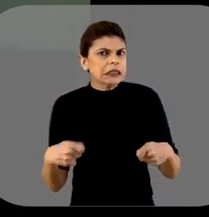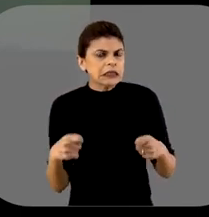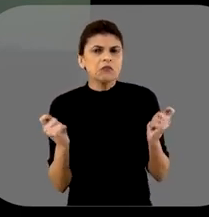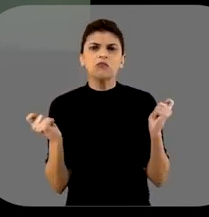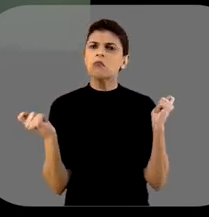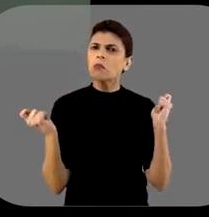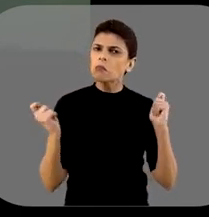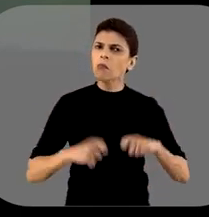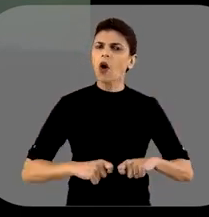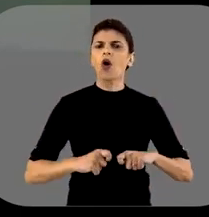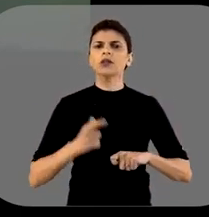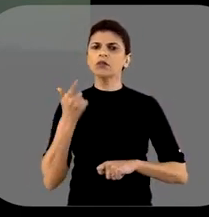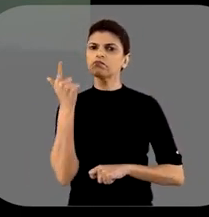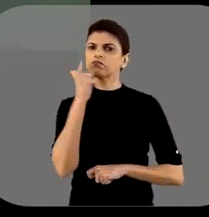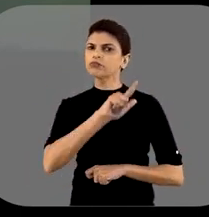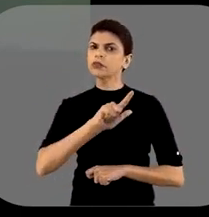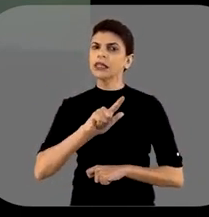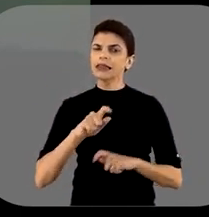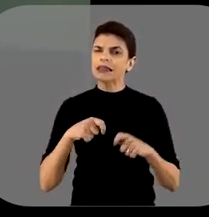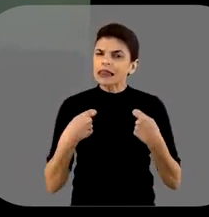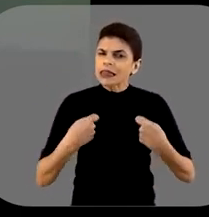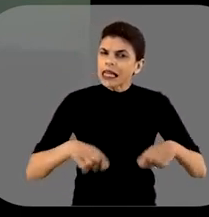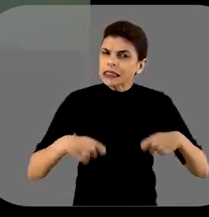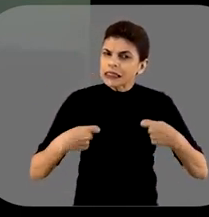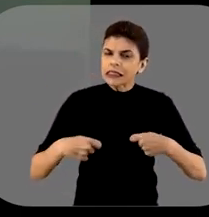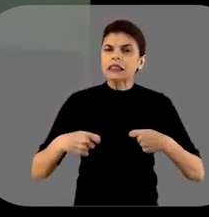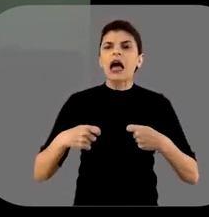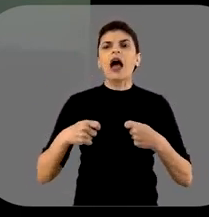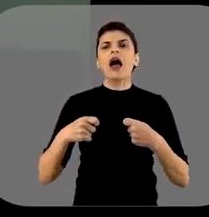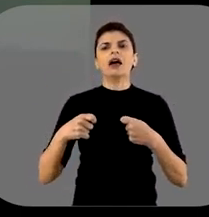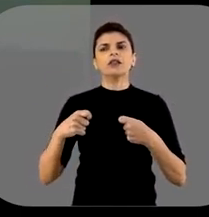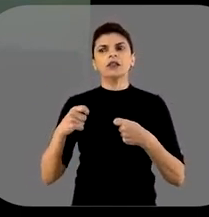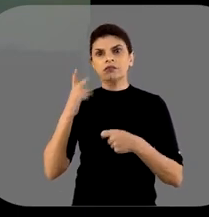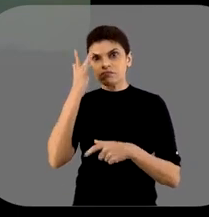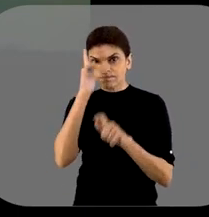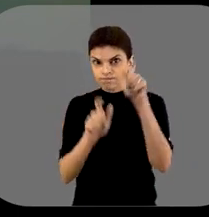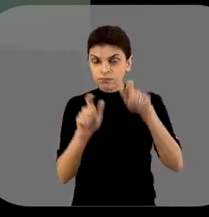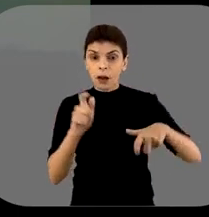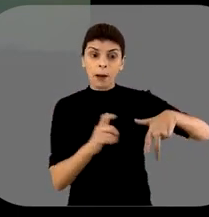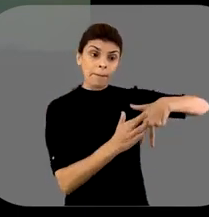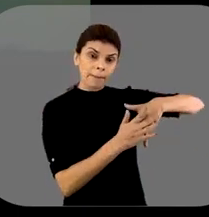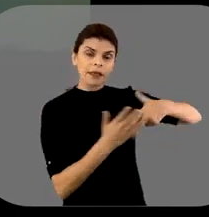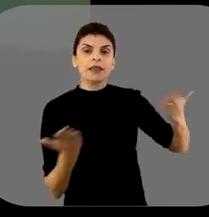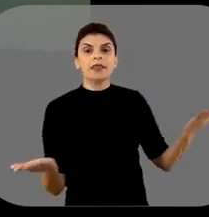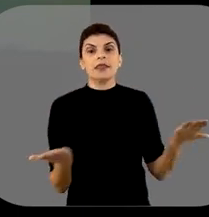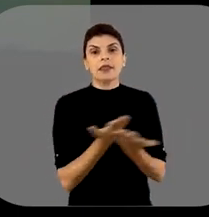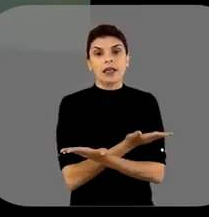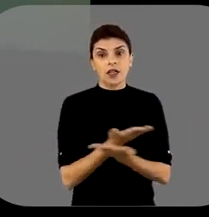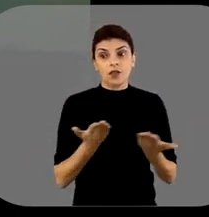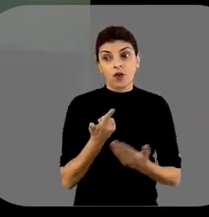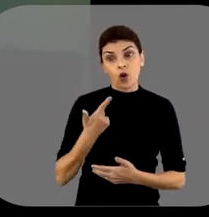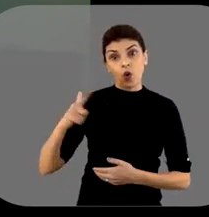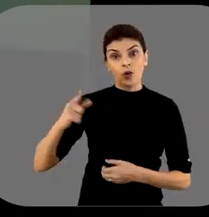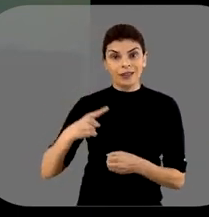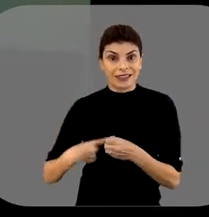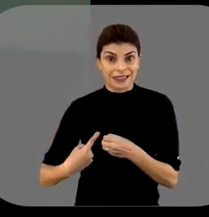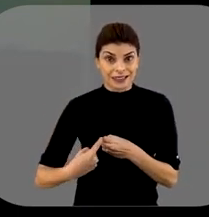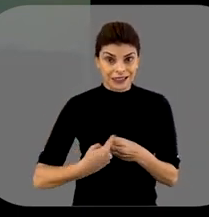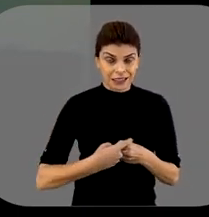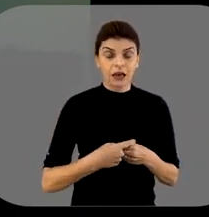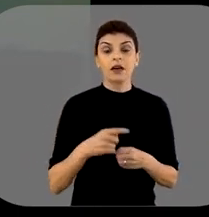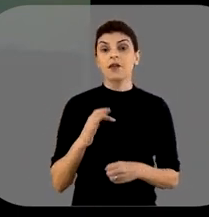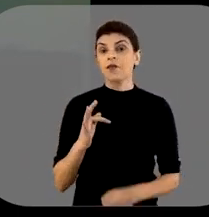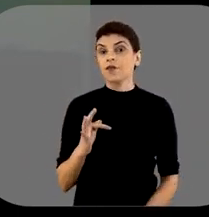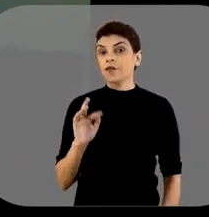possa suprir aquela necessidade perante esse paciente, ele é transferido para a cidade. Mas para isso